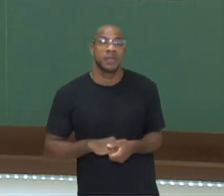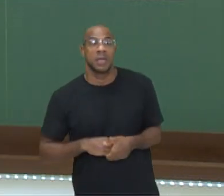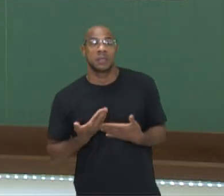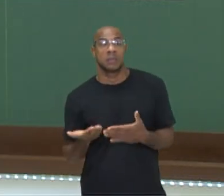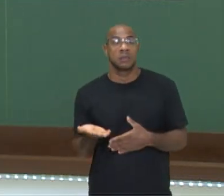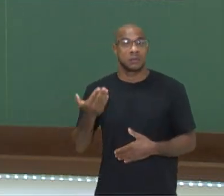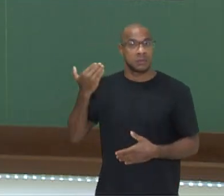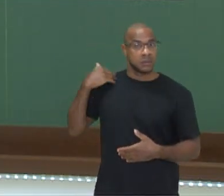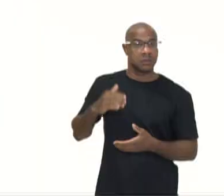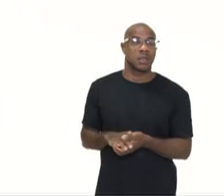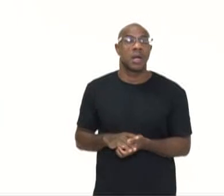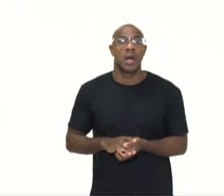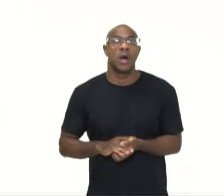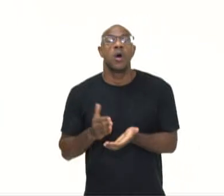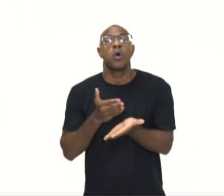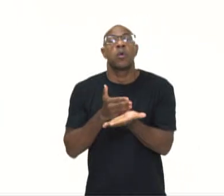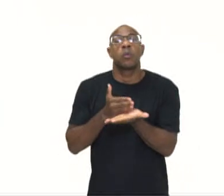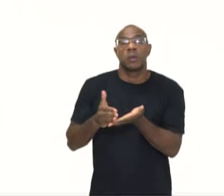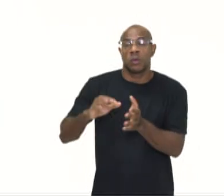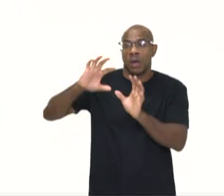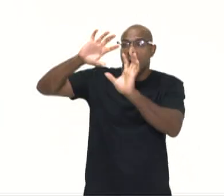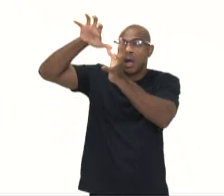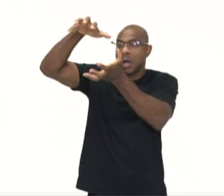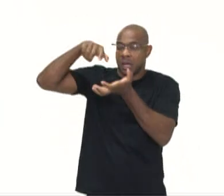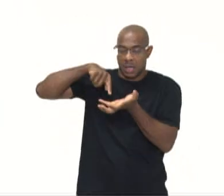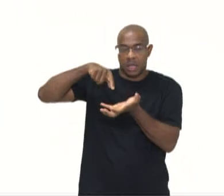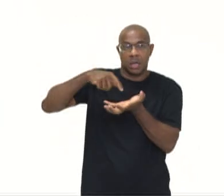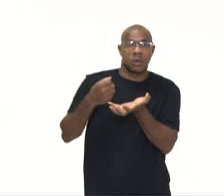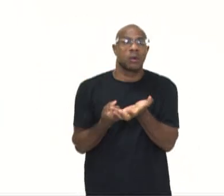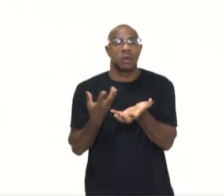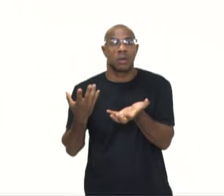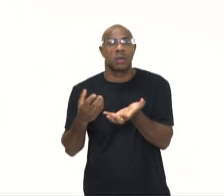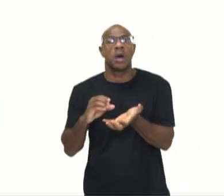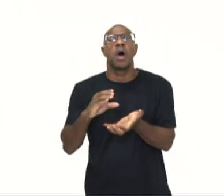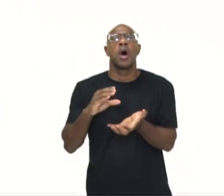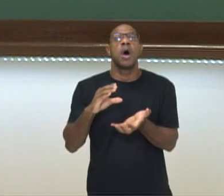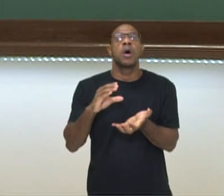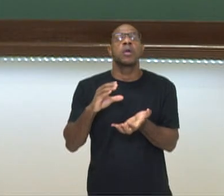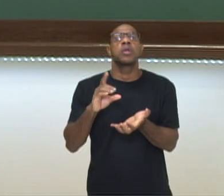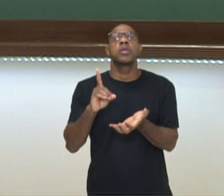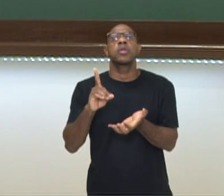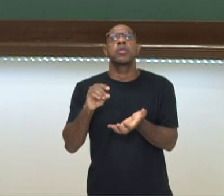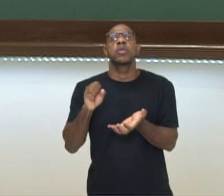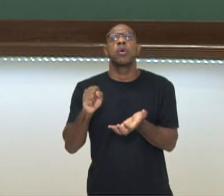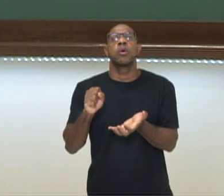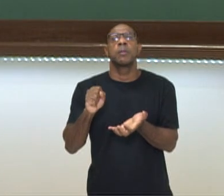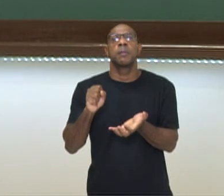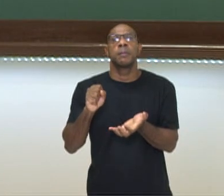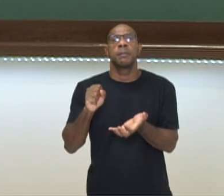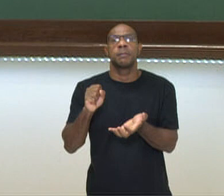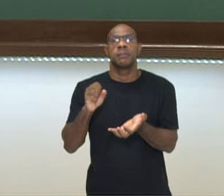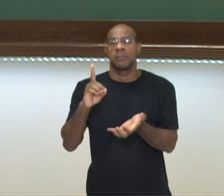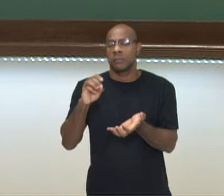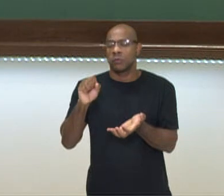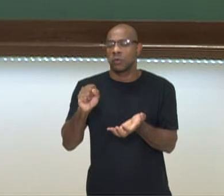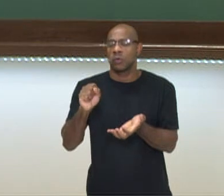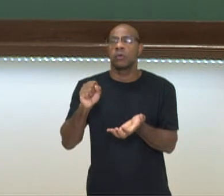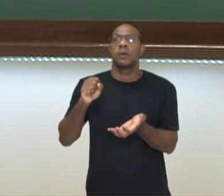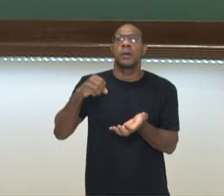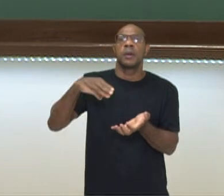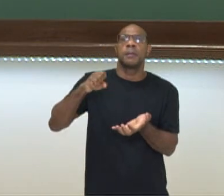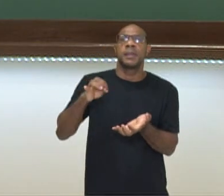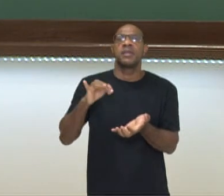a domesticação do cacau. Professora, como domesticar cacau? Eu sei que a gente pode domesticar um